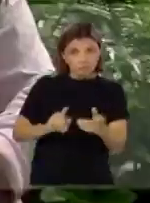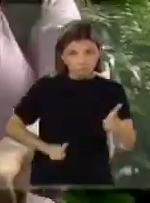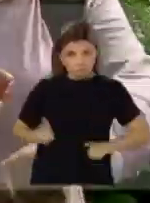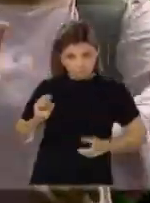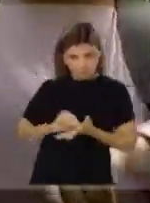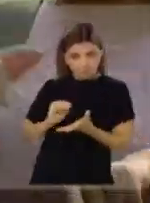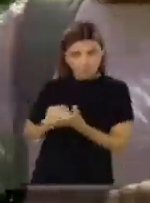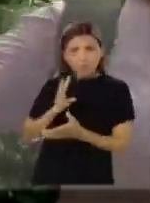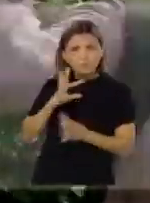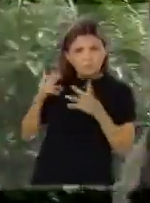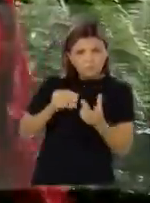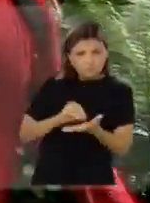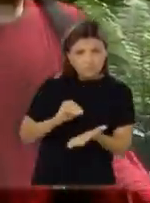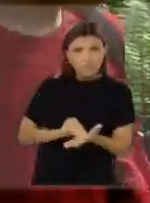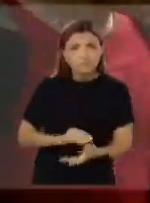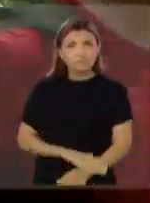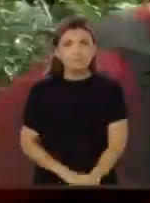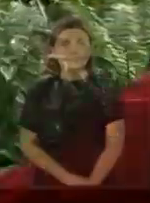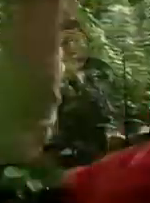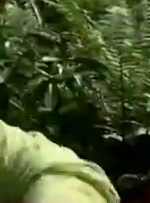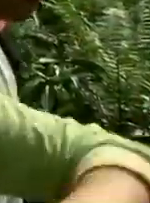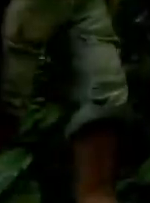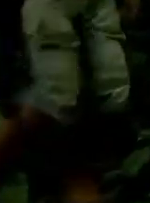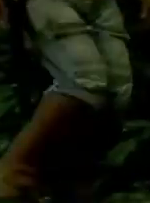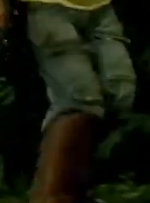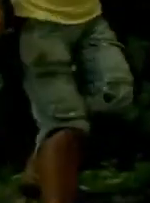repelente Falta muito ainda